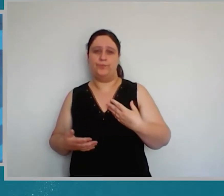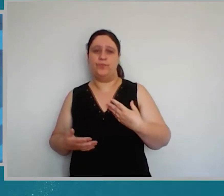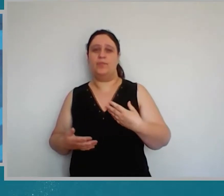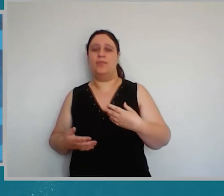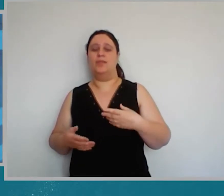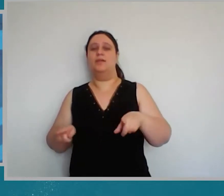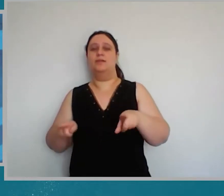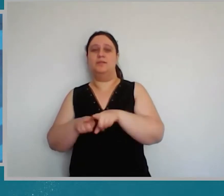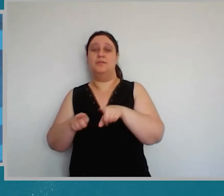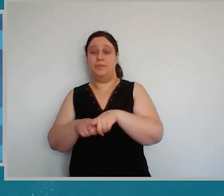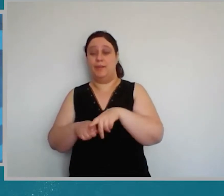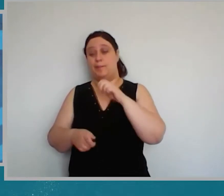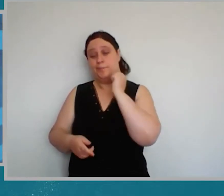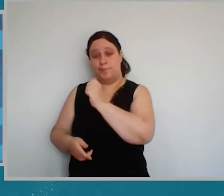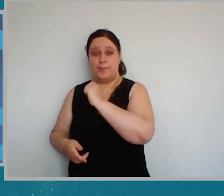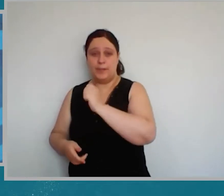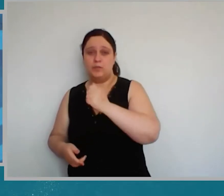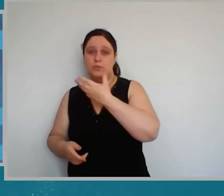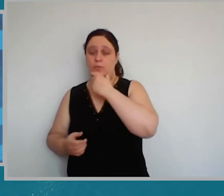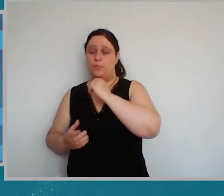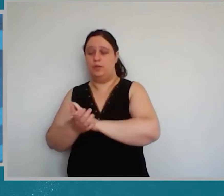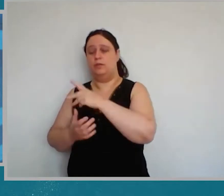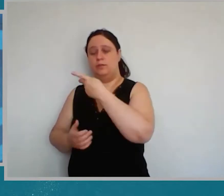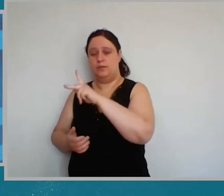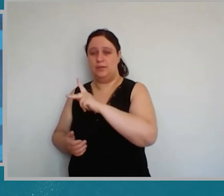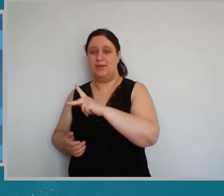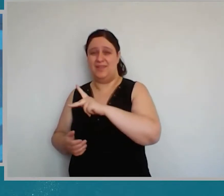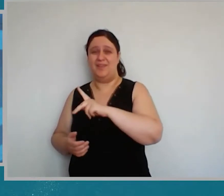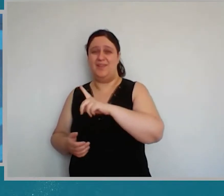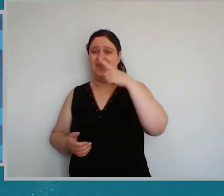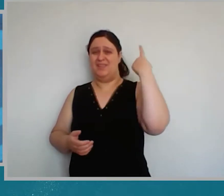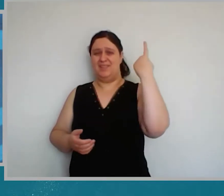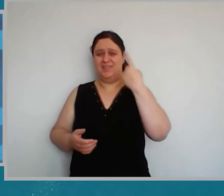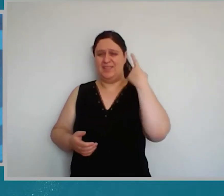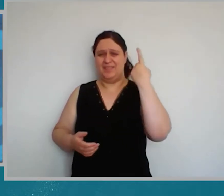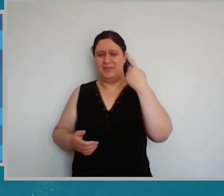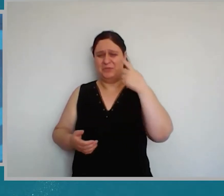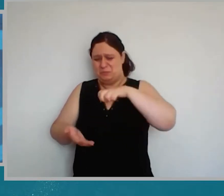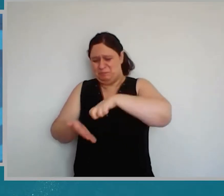profundamente. E assim gerou Salomão.